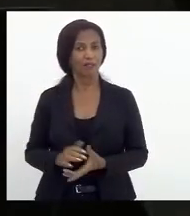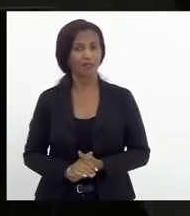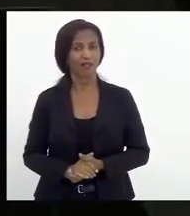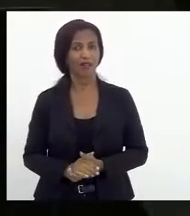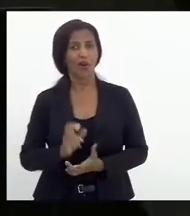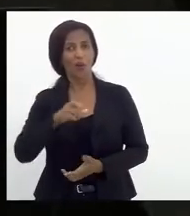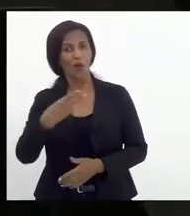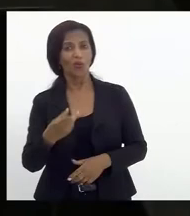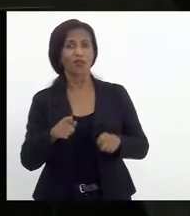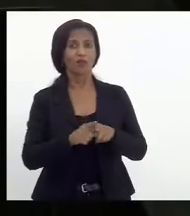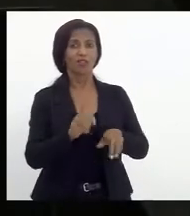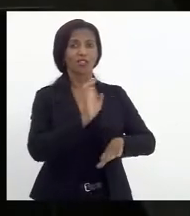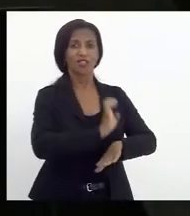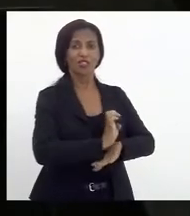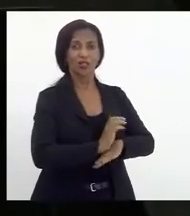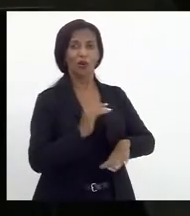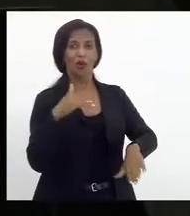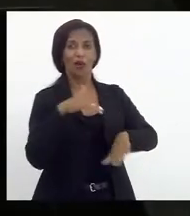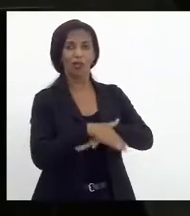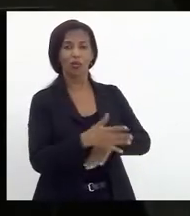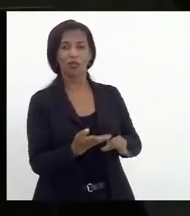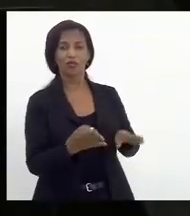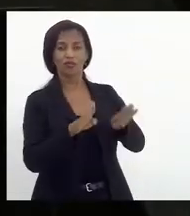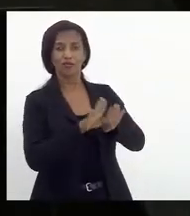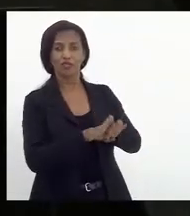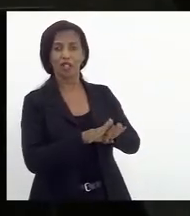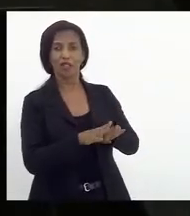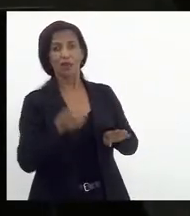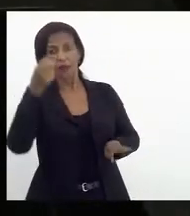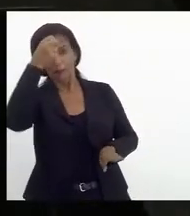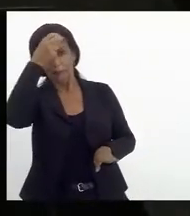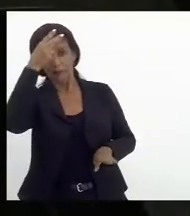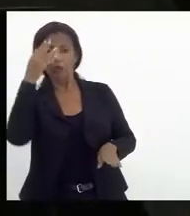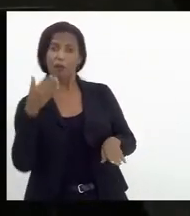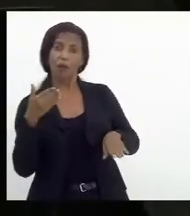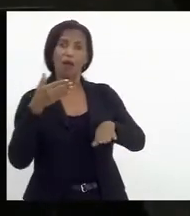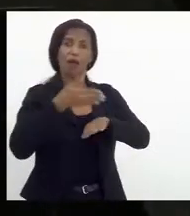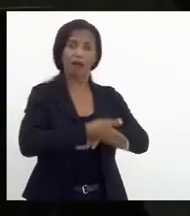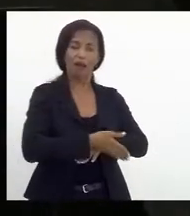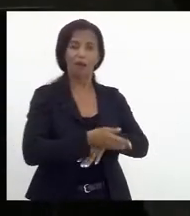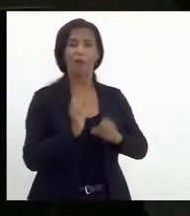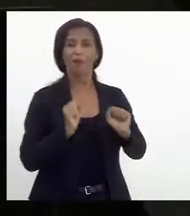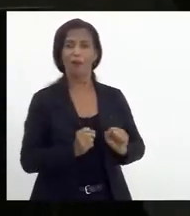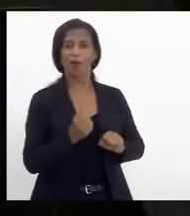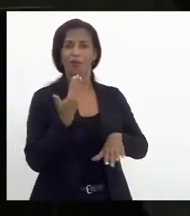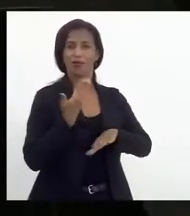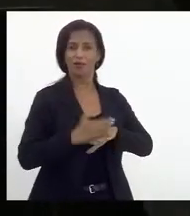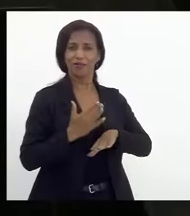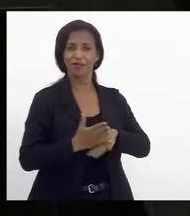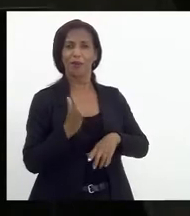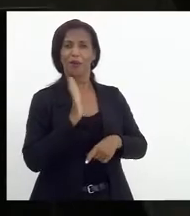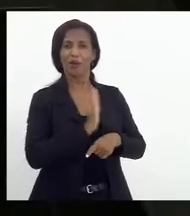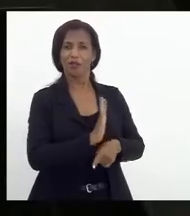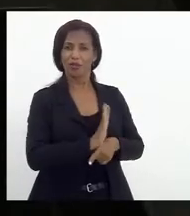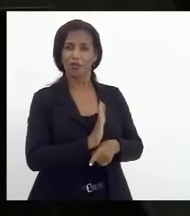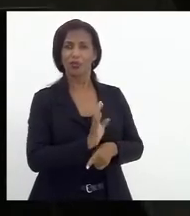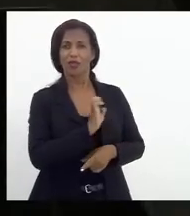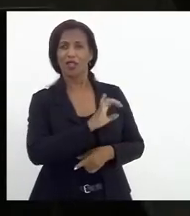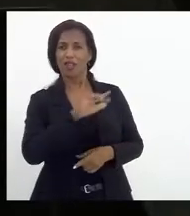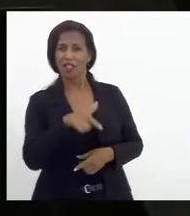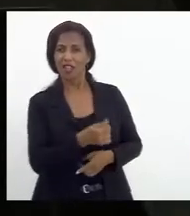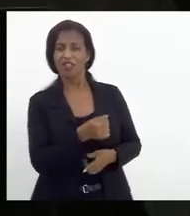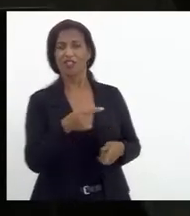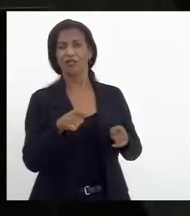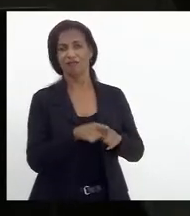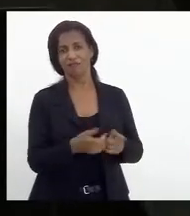escolas estaduais que à noite ficam ociosas e o município pode ali implementar uma atividade, um atendimento em educação de jovens e